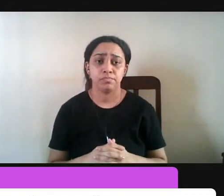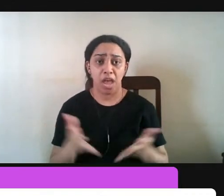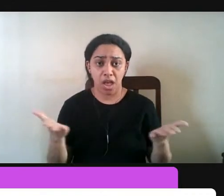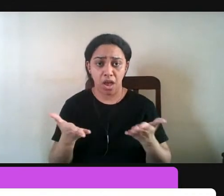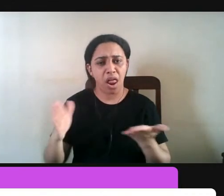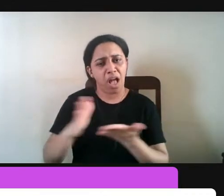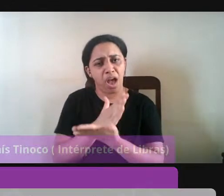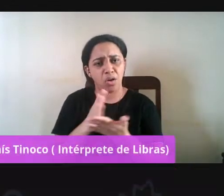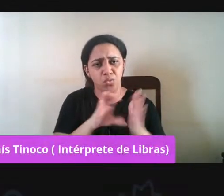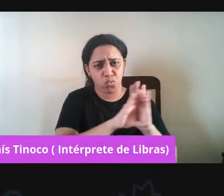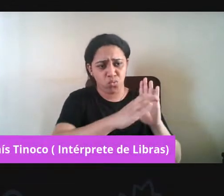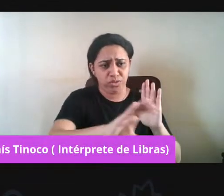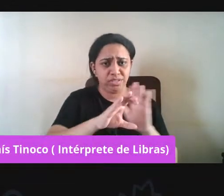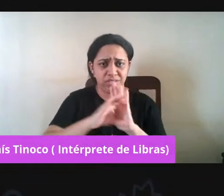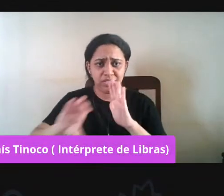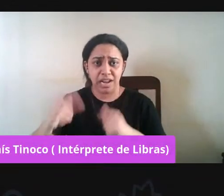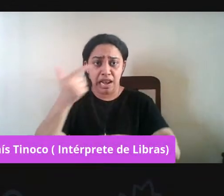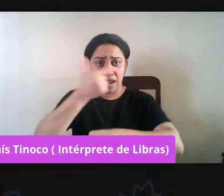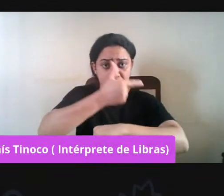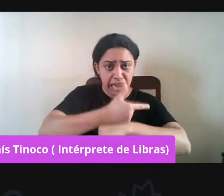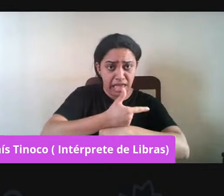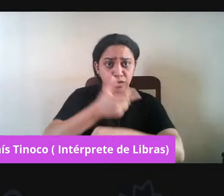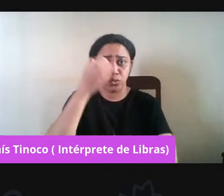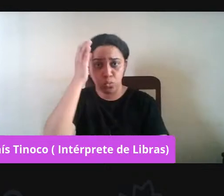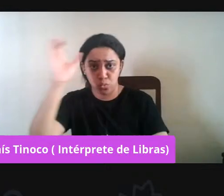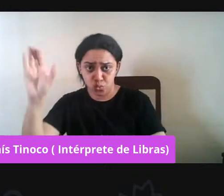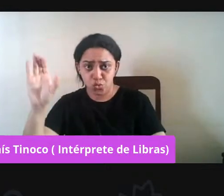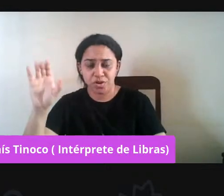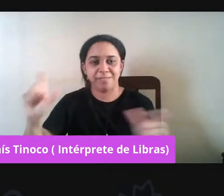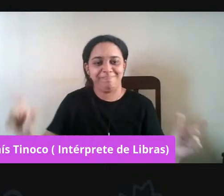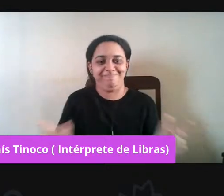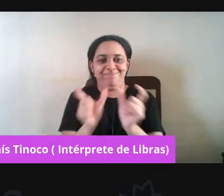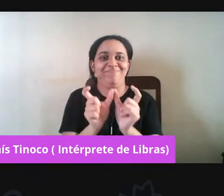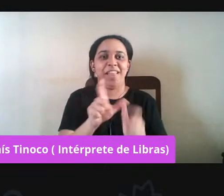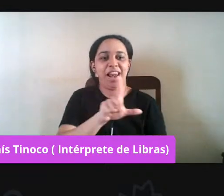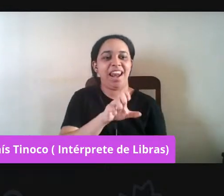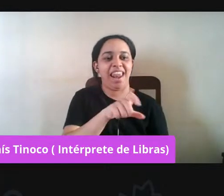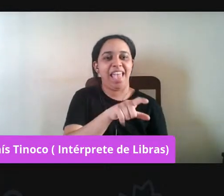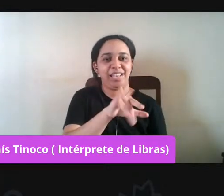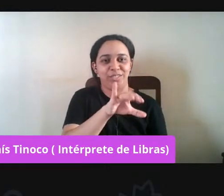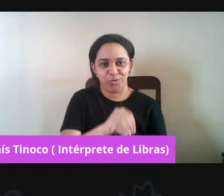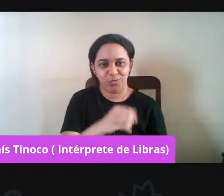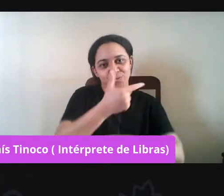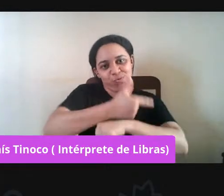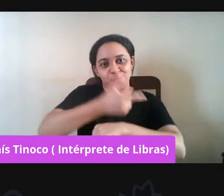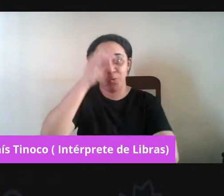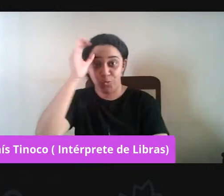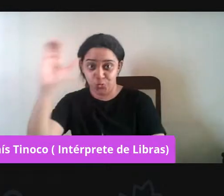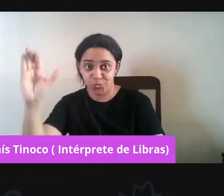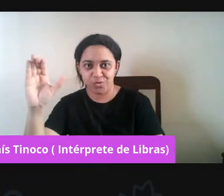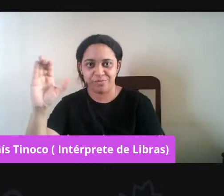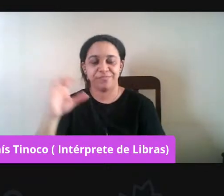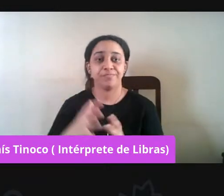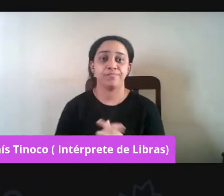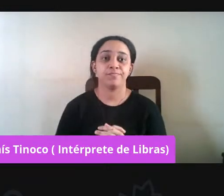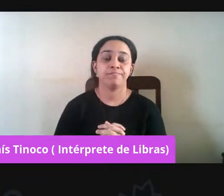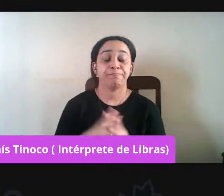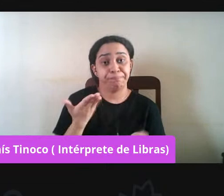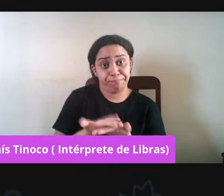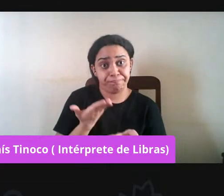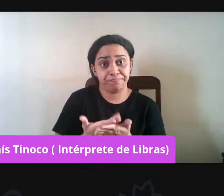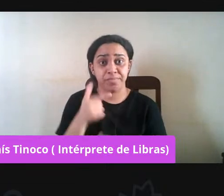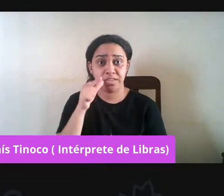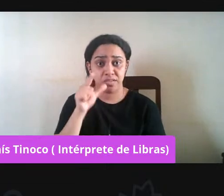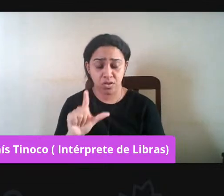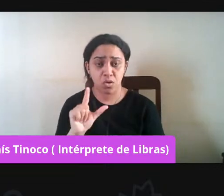sobre lexicultura e lexicultura. Né? Ao estudar a língua, os contextos socioculturais em que